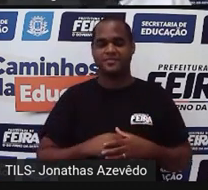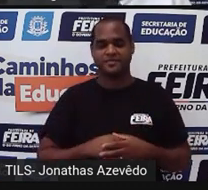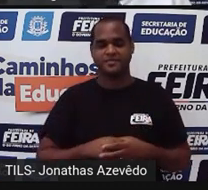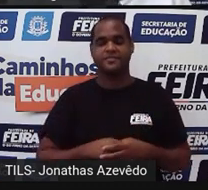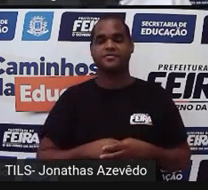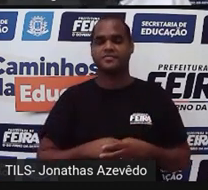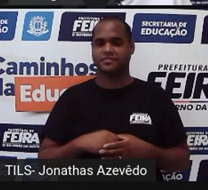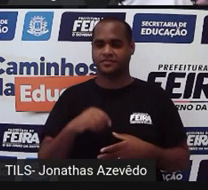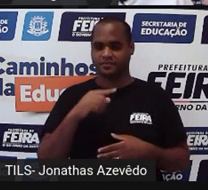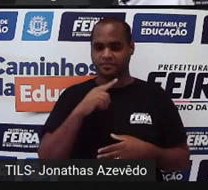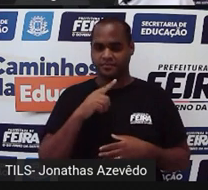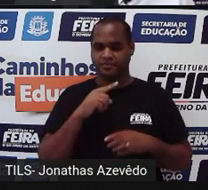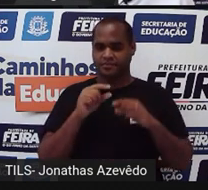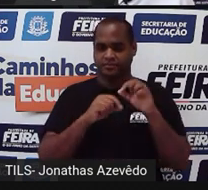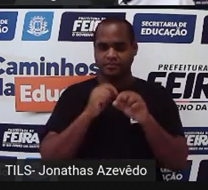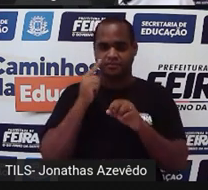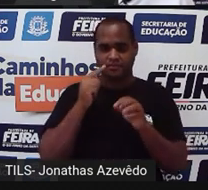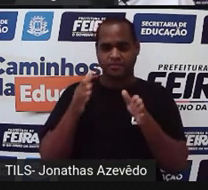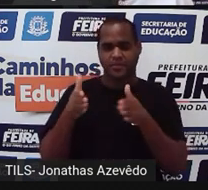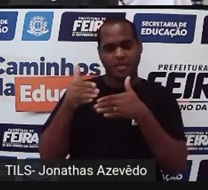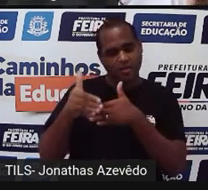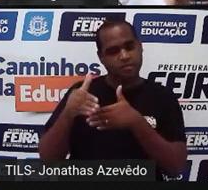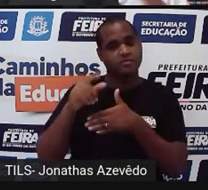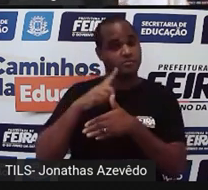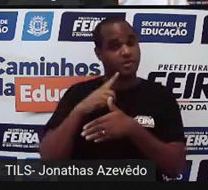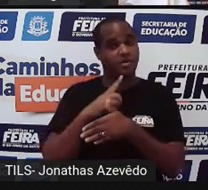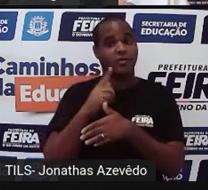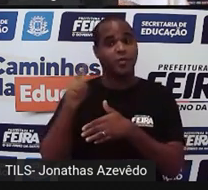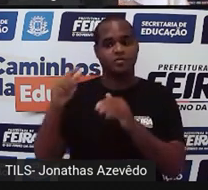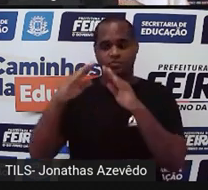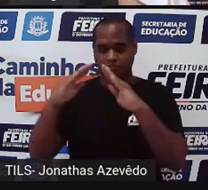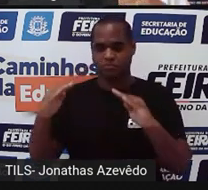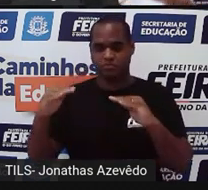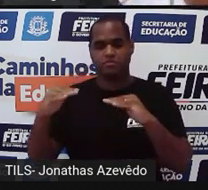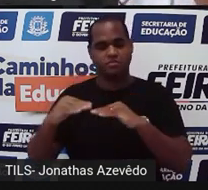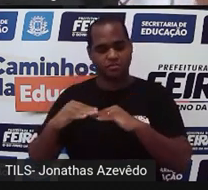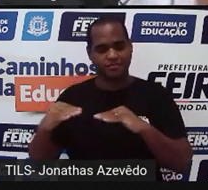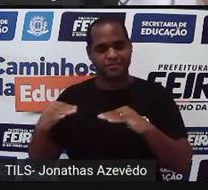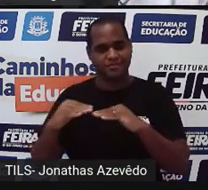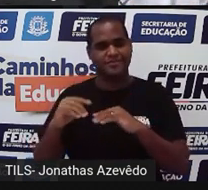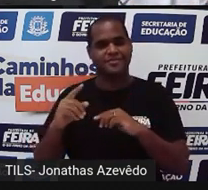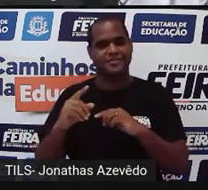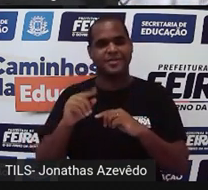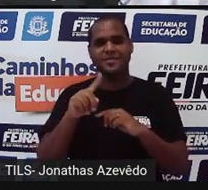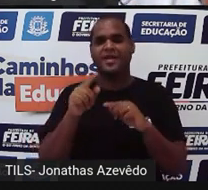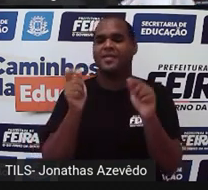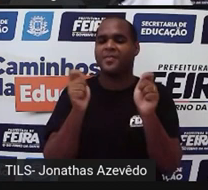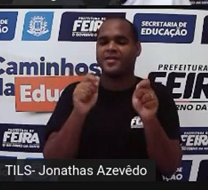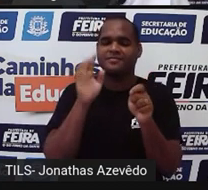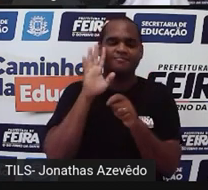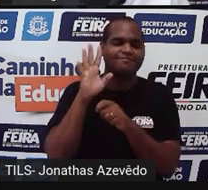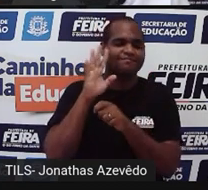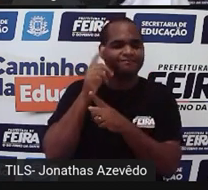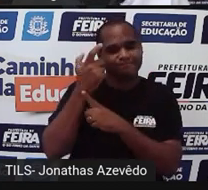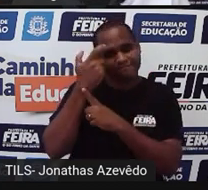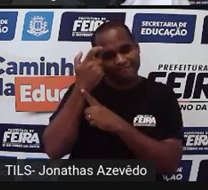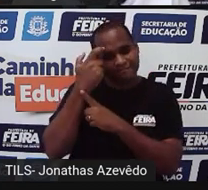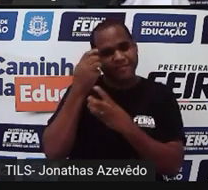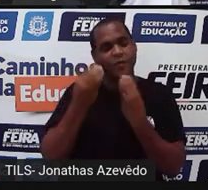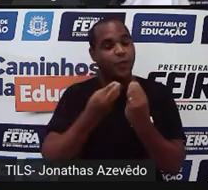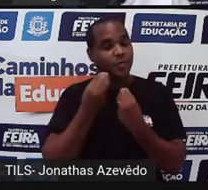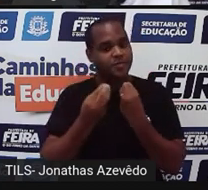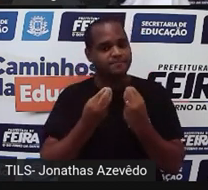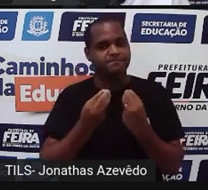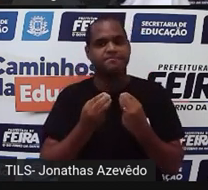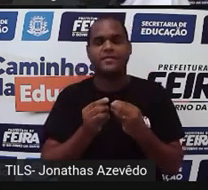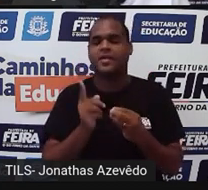tem uma parte que é cubo, outra parte é pirâmide. Então, o que é que a gente consegue raciocinar com isso? Se a